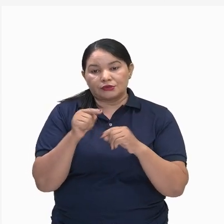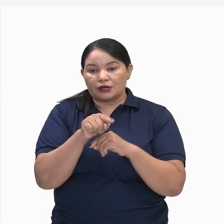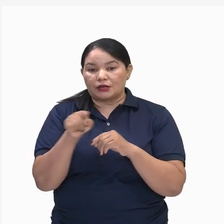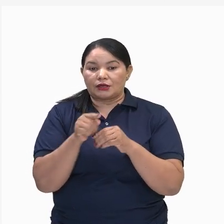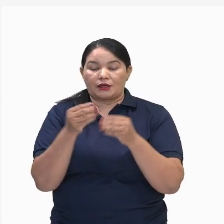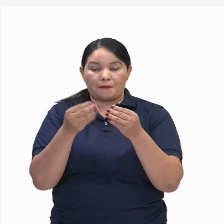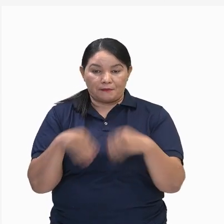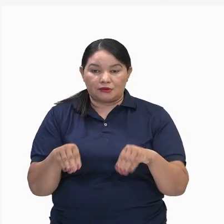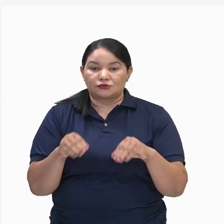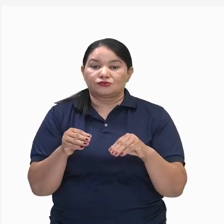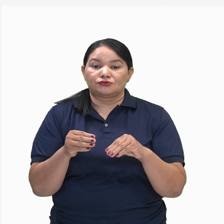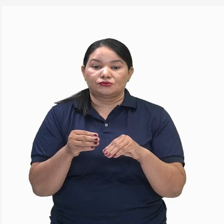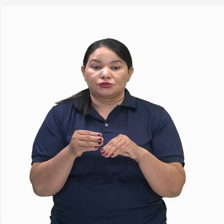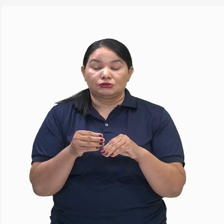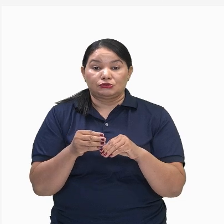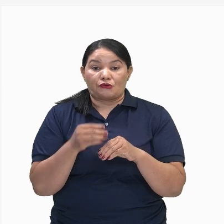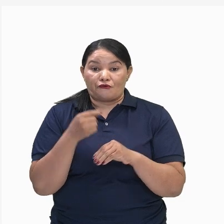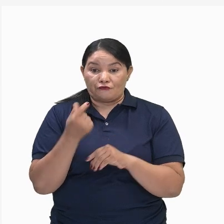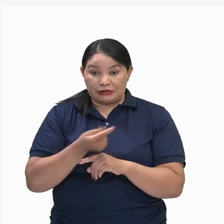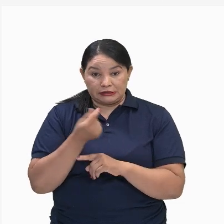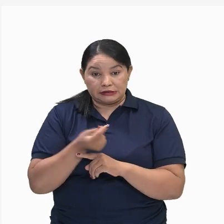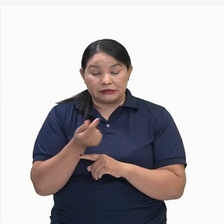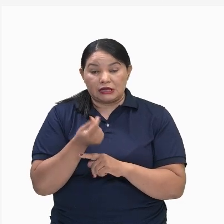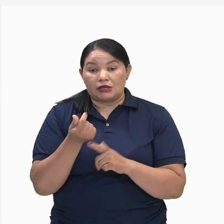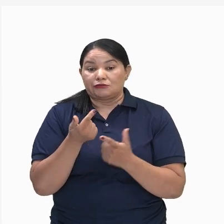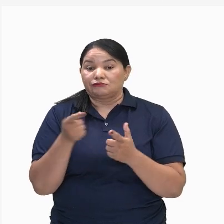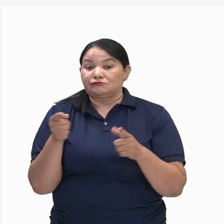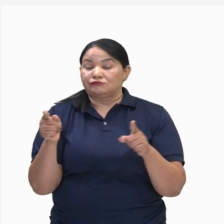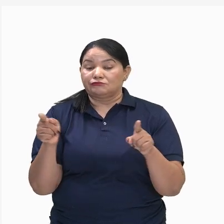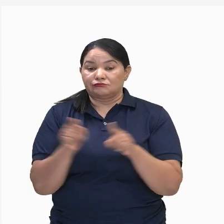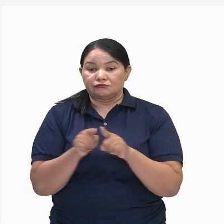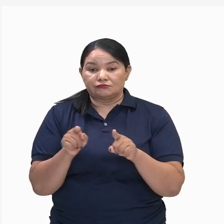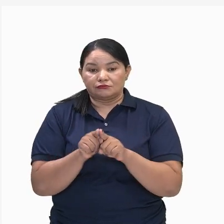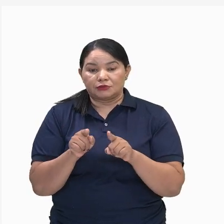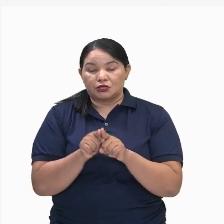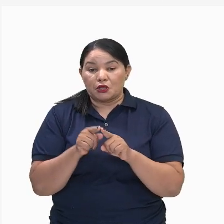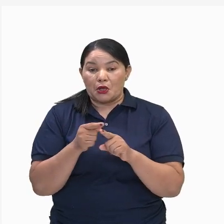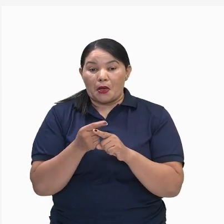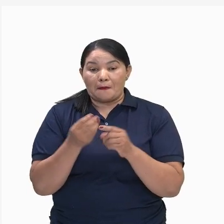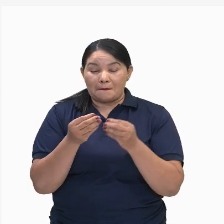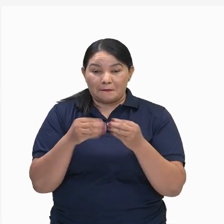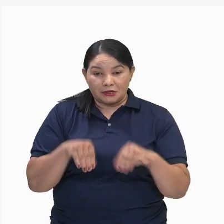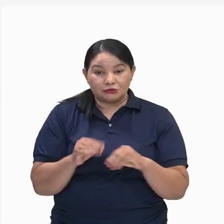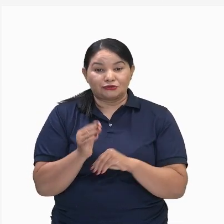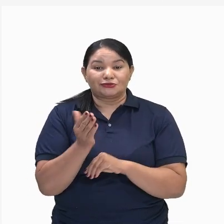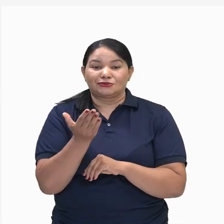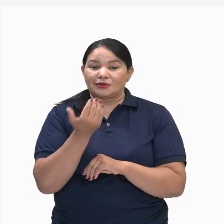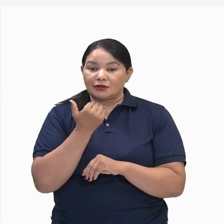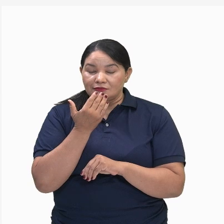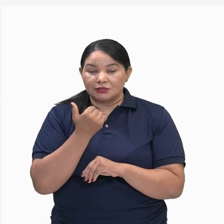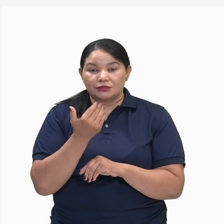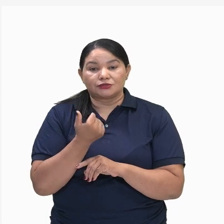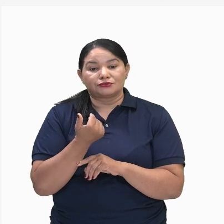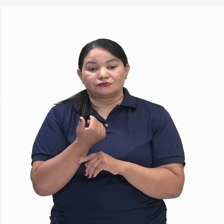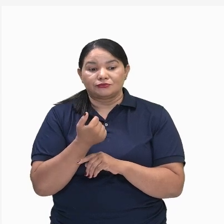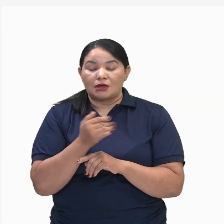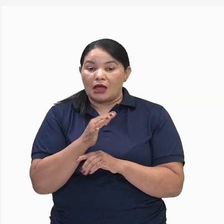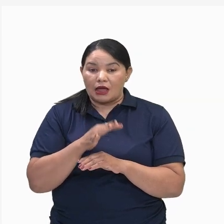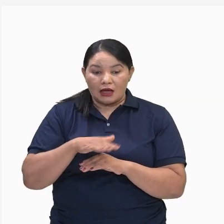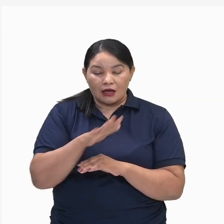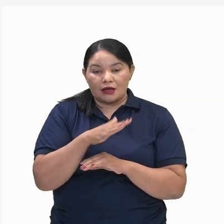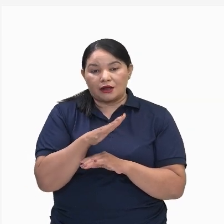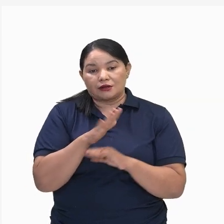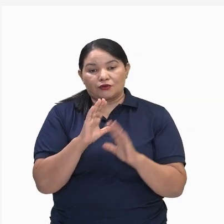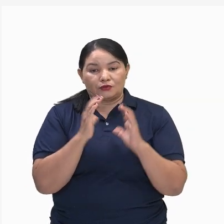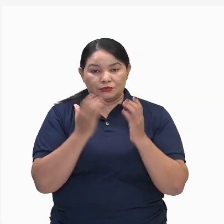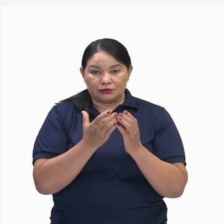prejuízo, né, financeiro, trouxe prejuízo ali também alimentar, né, para essa comunidade, tá? E